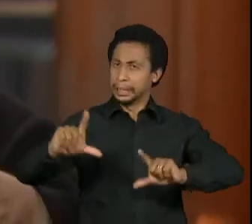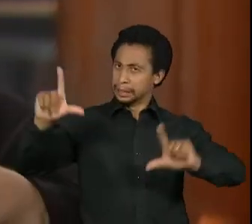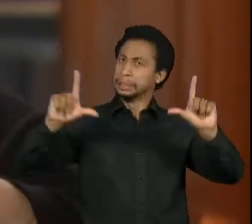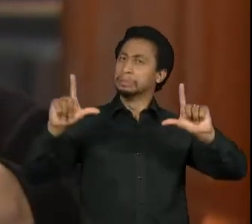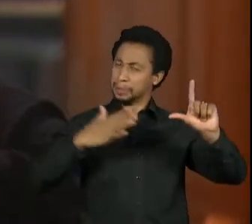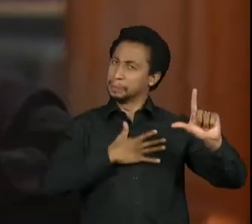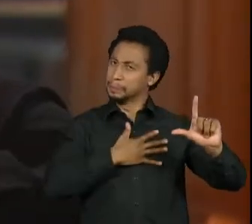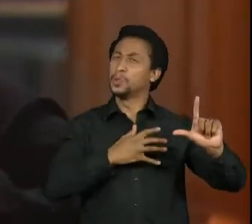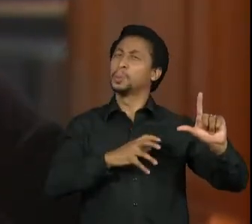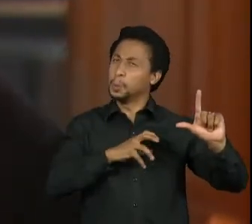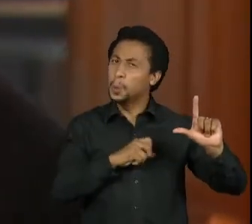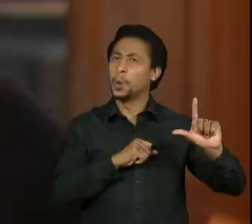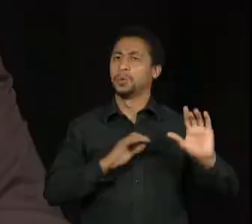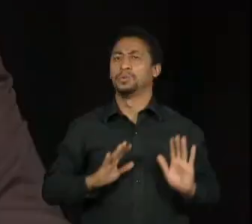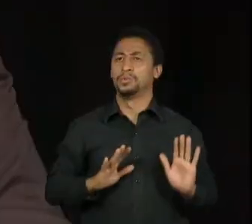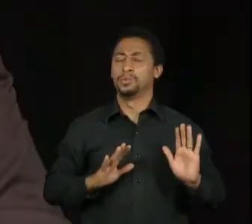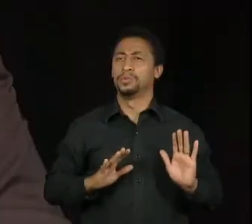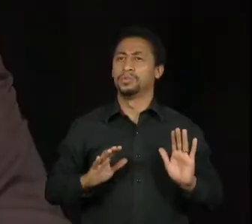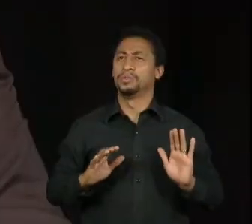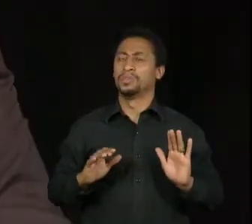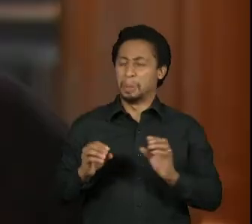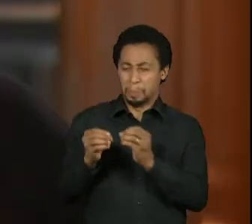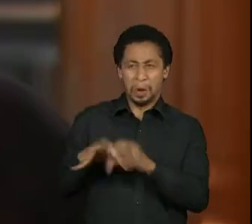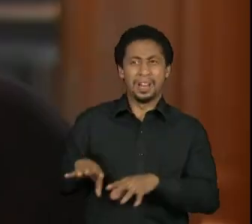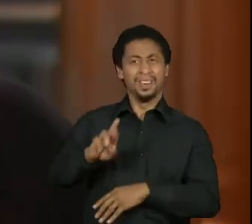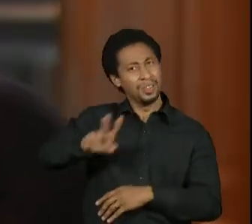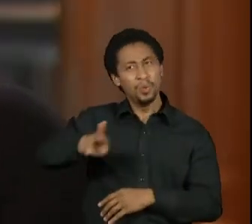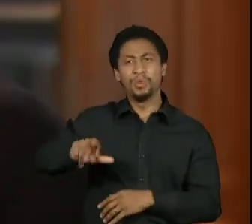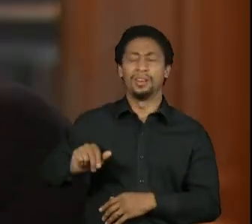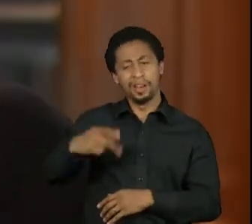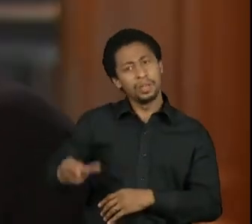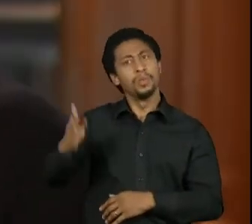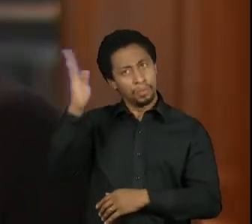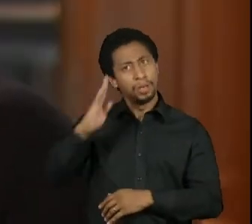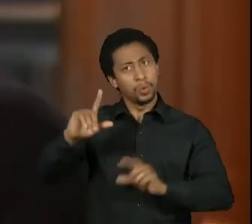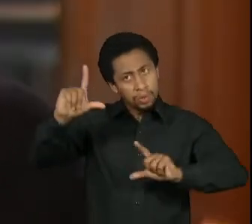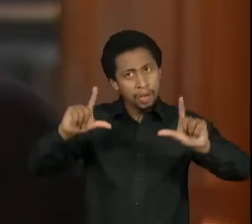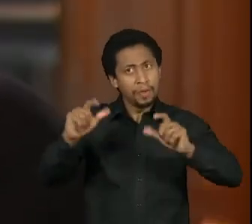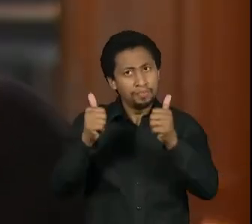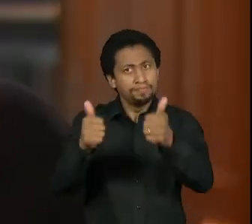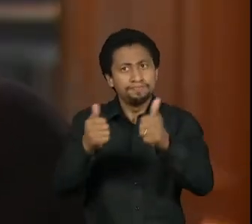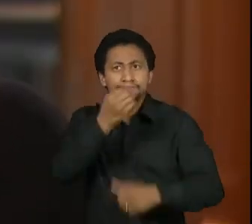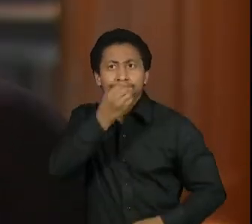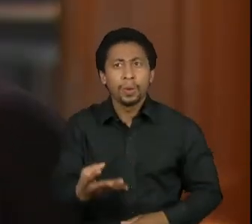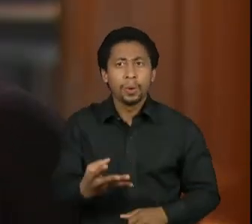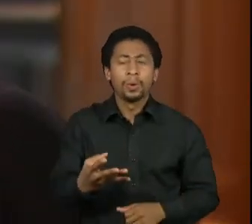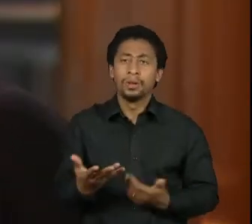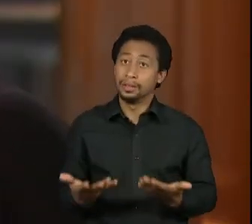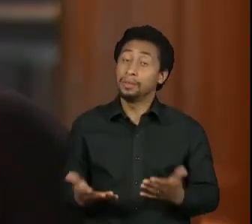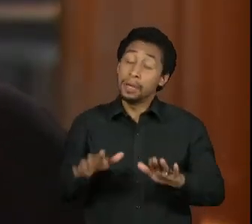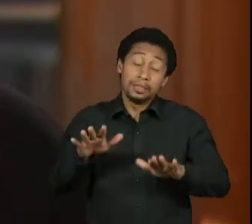acha Eu acho que no Brasil a gente faz coisas incríveis a televisão faz coisa ruim gente que não teatro as coisas na vida da gente faz coisa